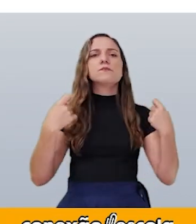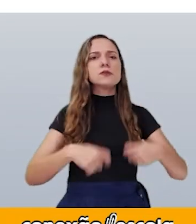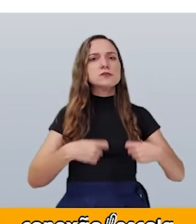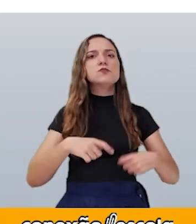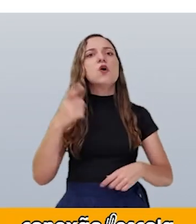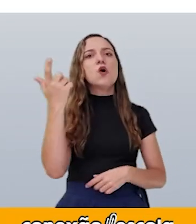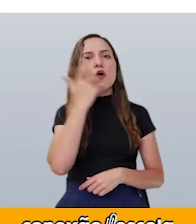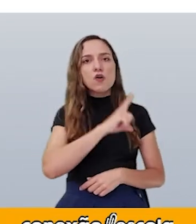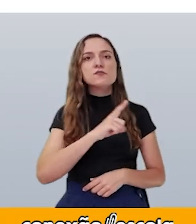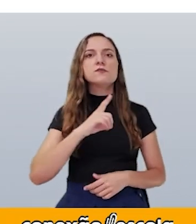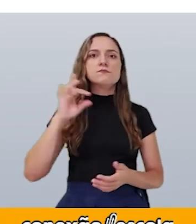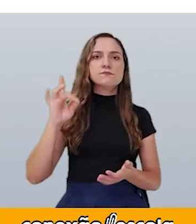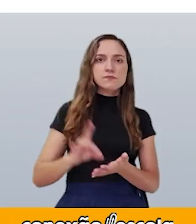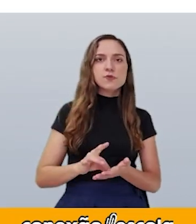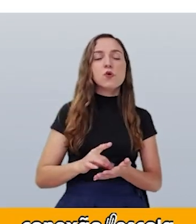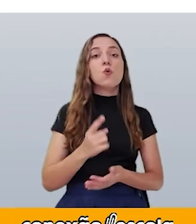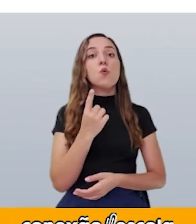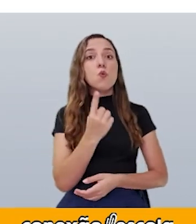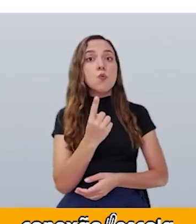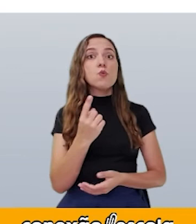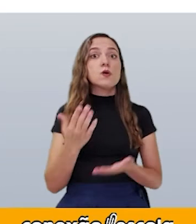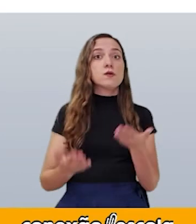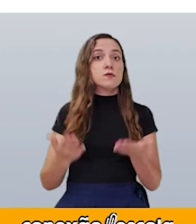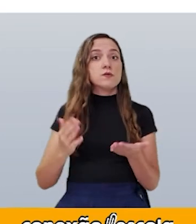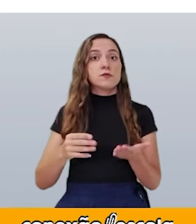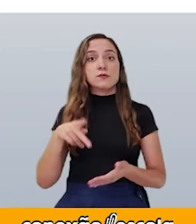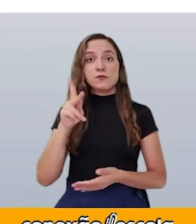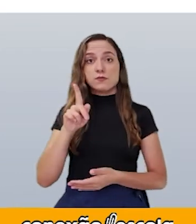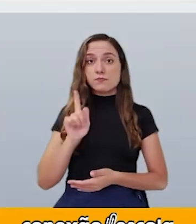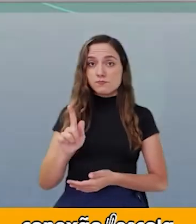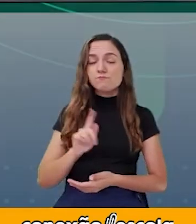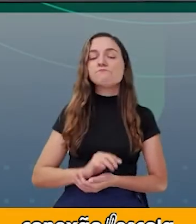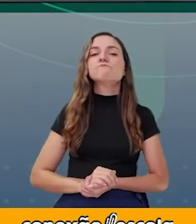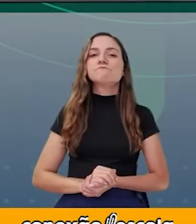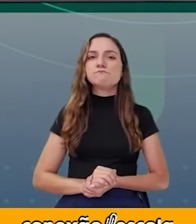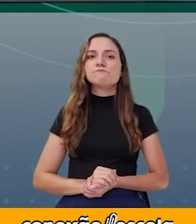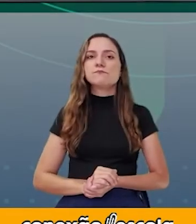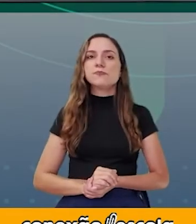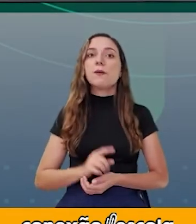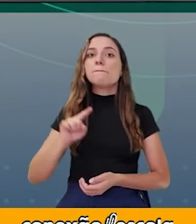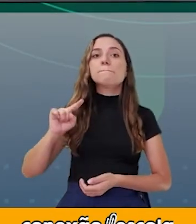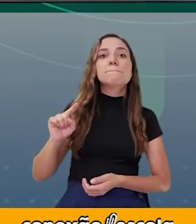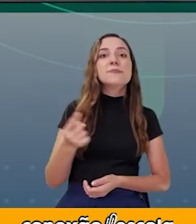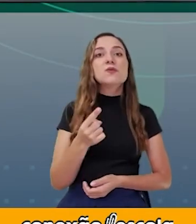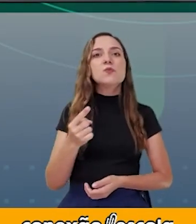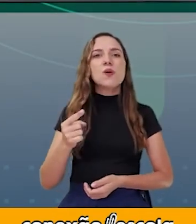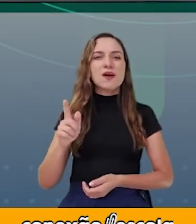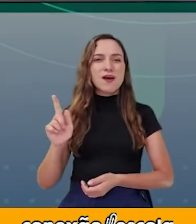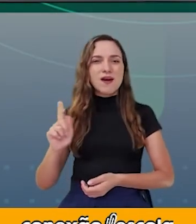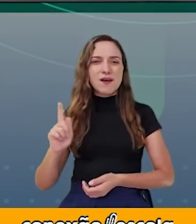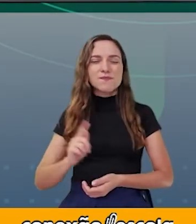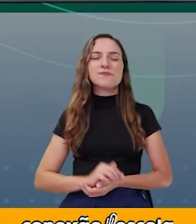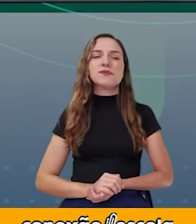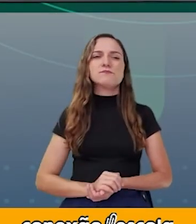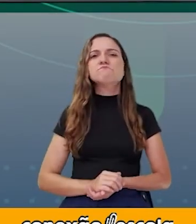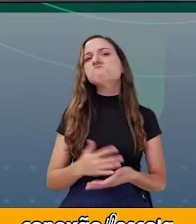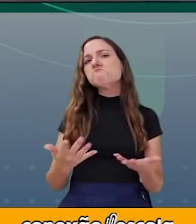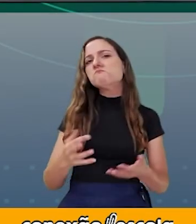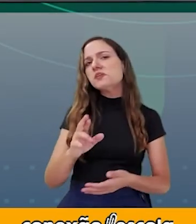para ter 1 quilograma, ou seja, 1.000 gramas. E